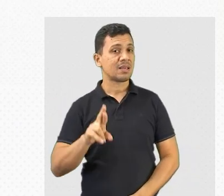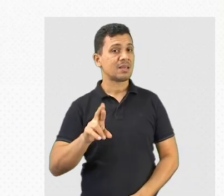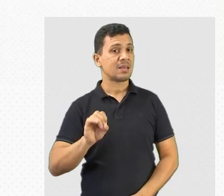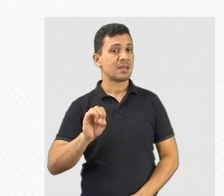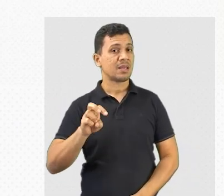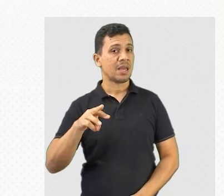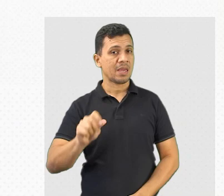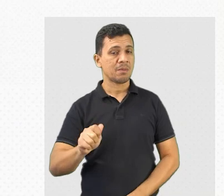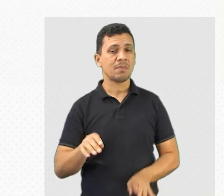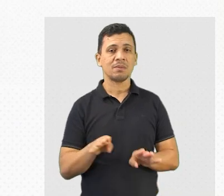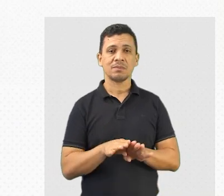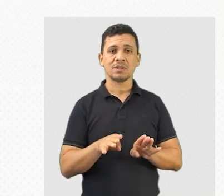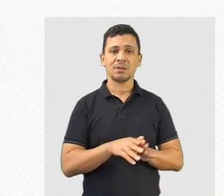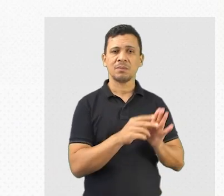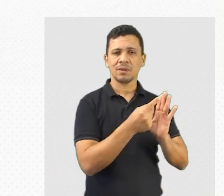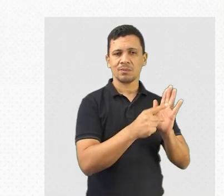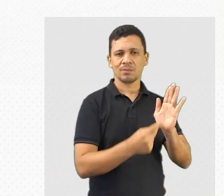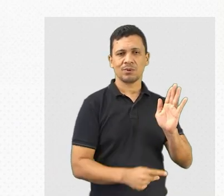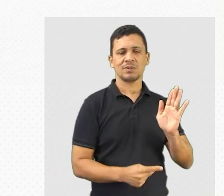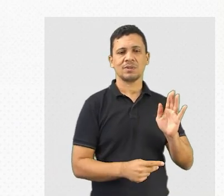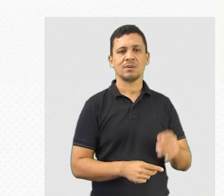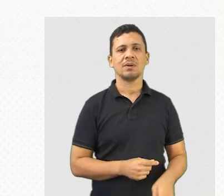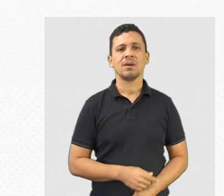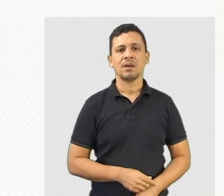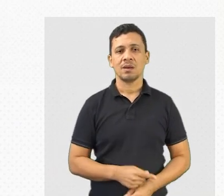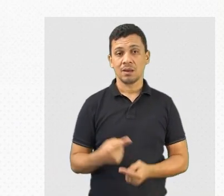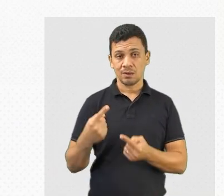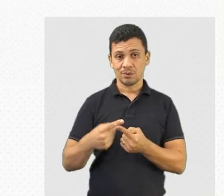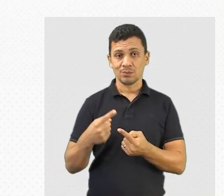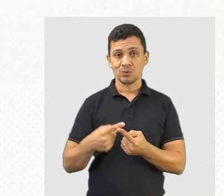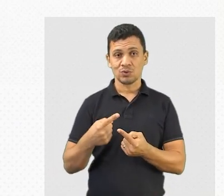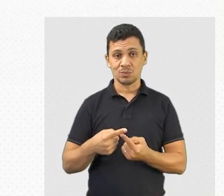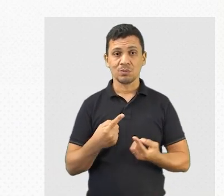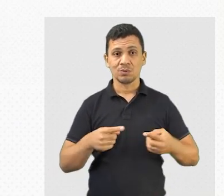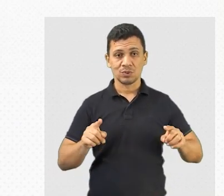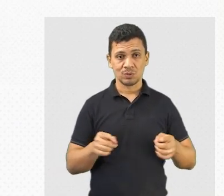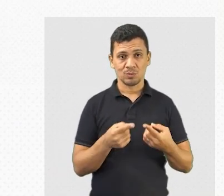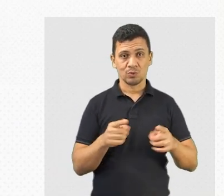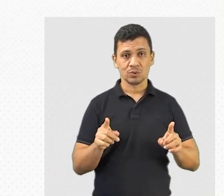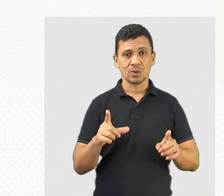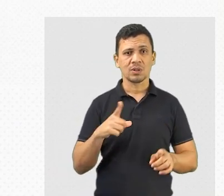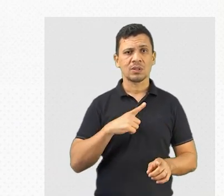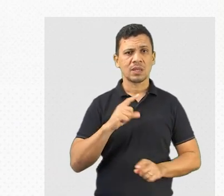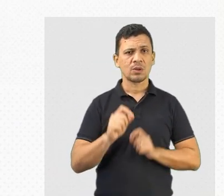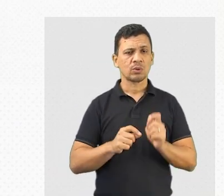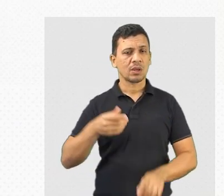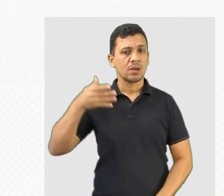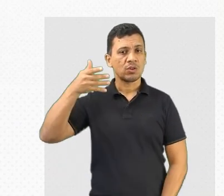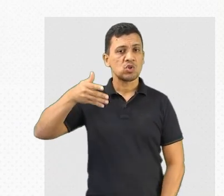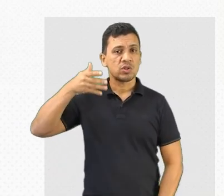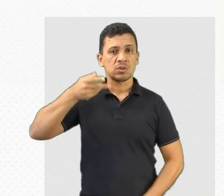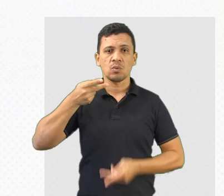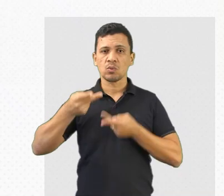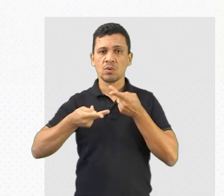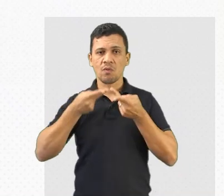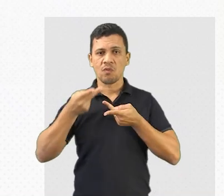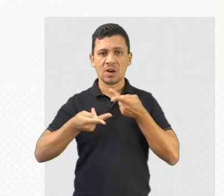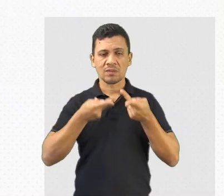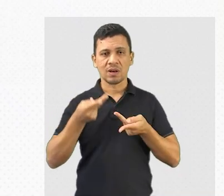a poesia. É aquele tipo de música que você tem o discurso falado